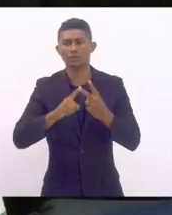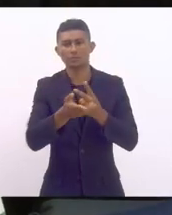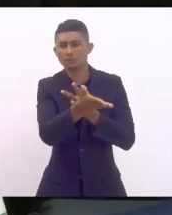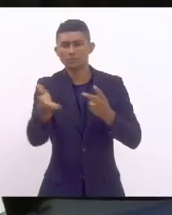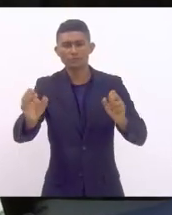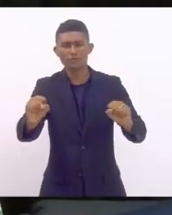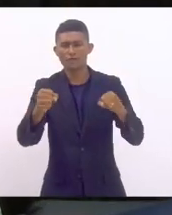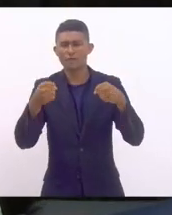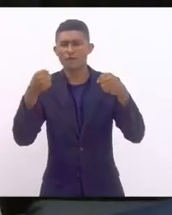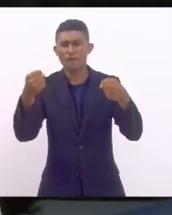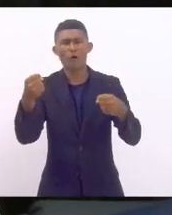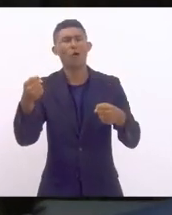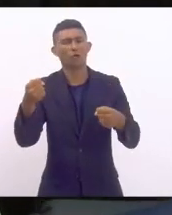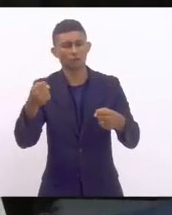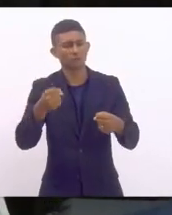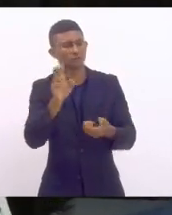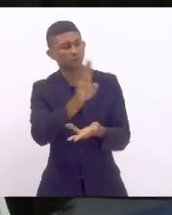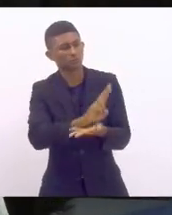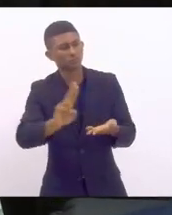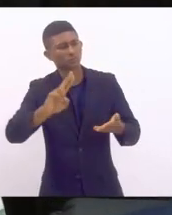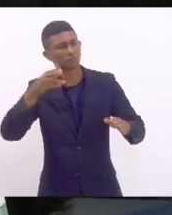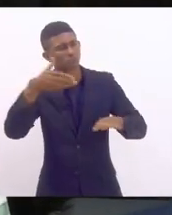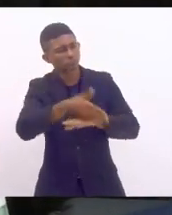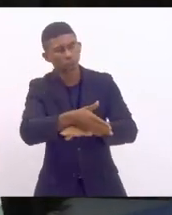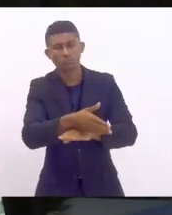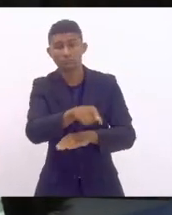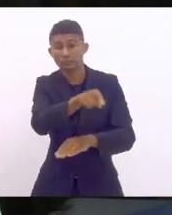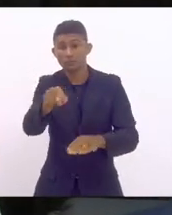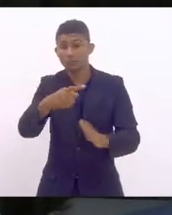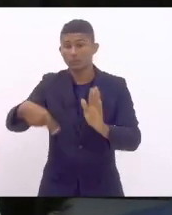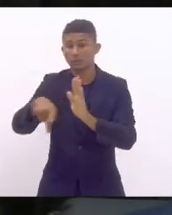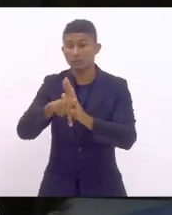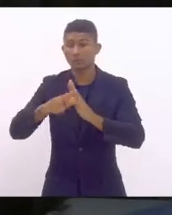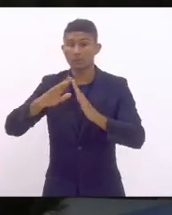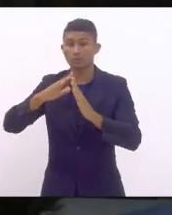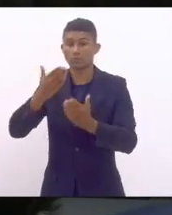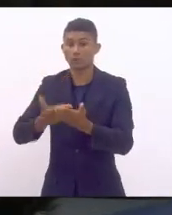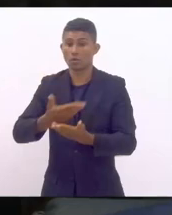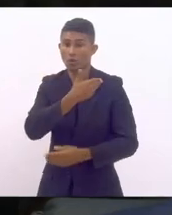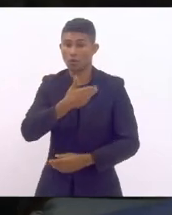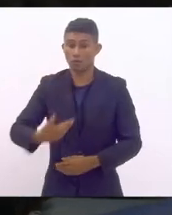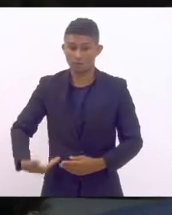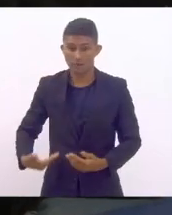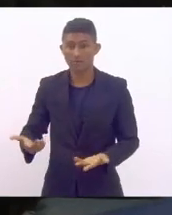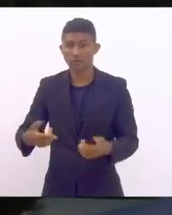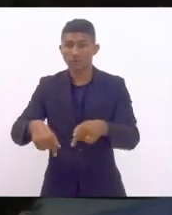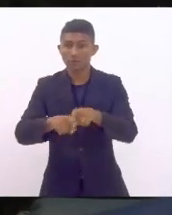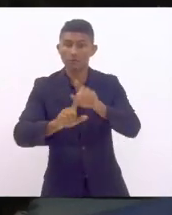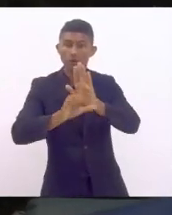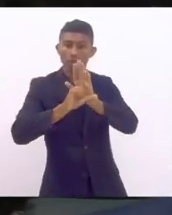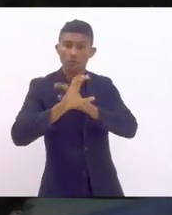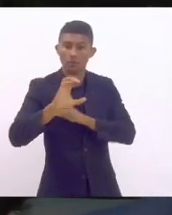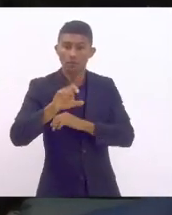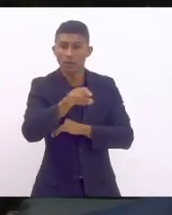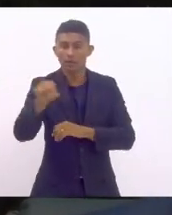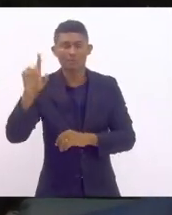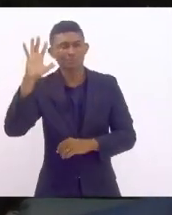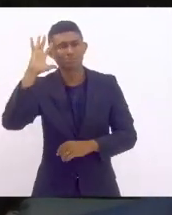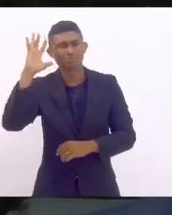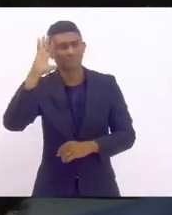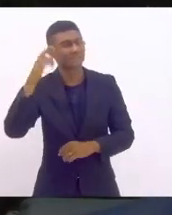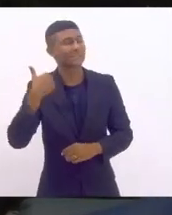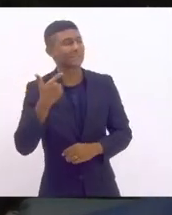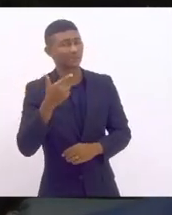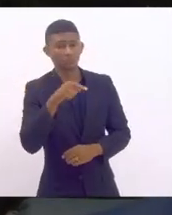esforço tanto sacrifício que vem da escola pública que veio pela cota que agora não sabe se conseguirá se manter